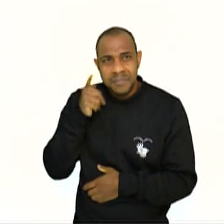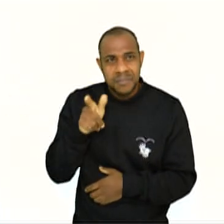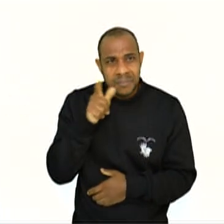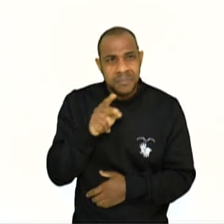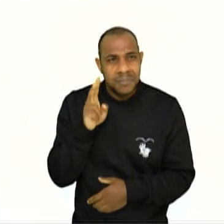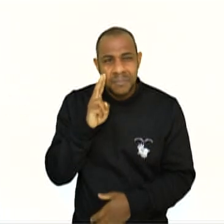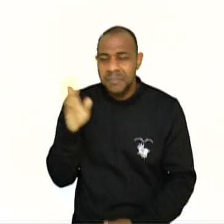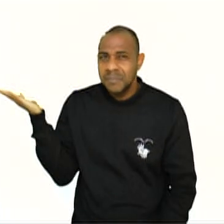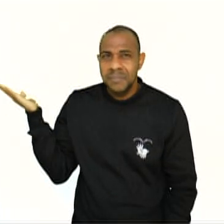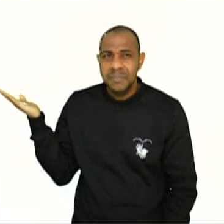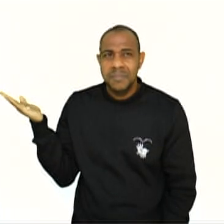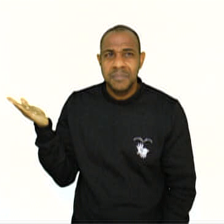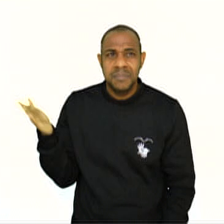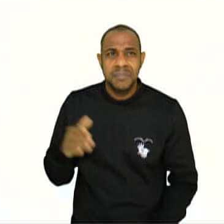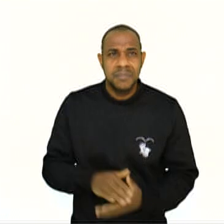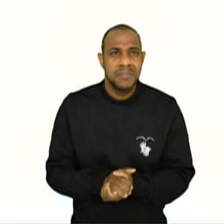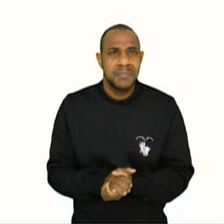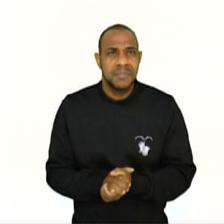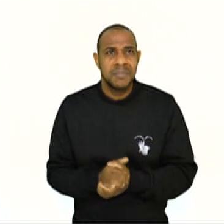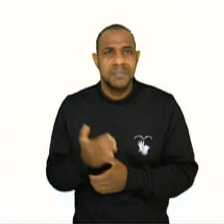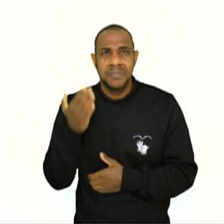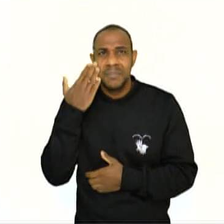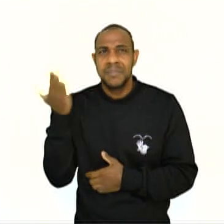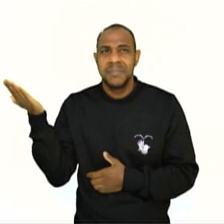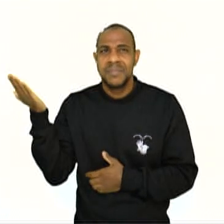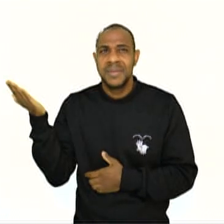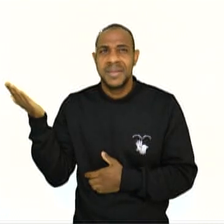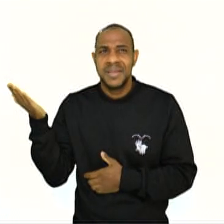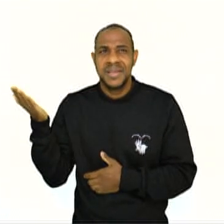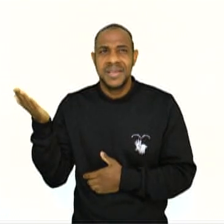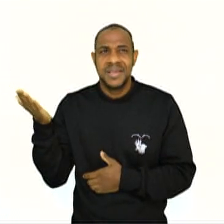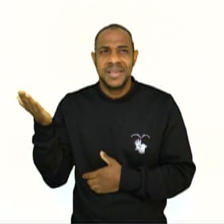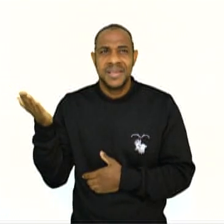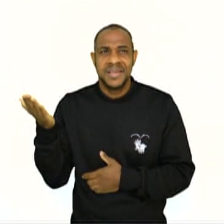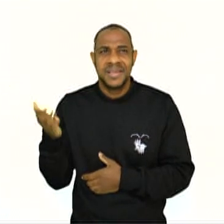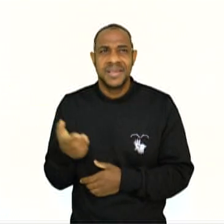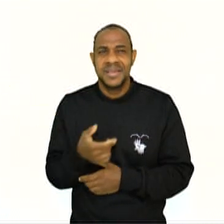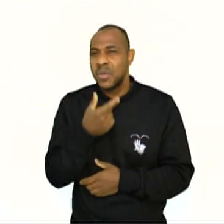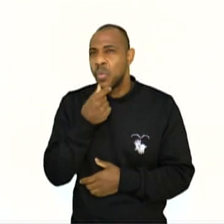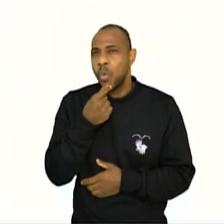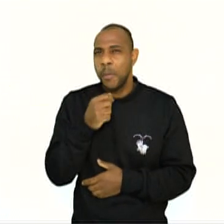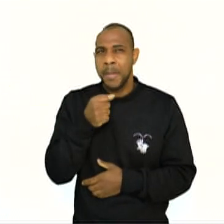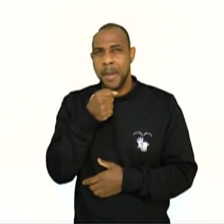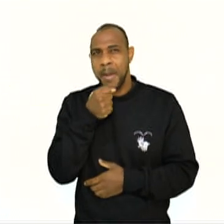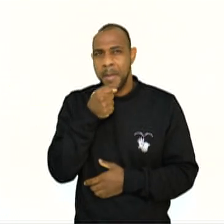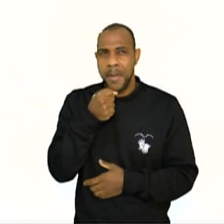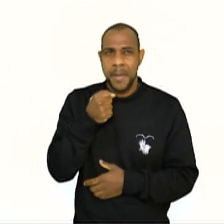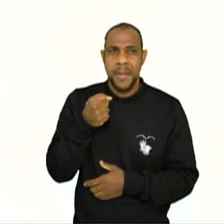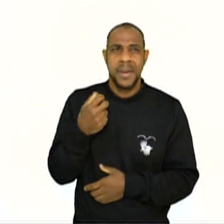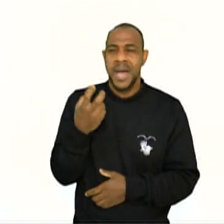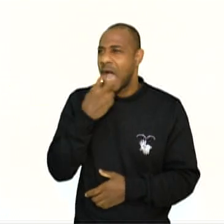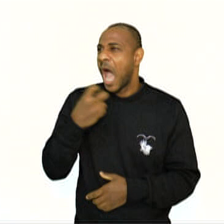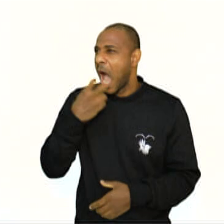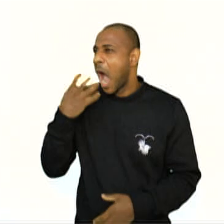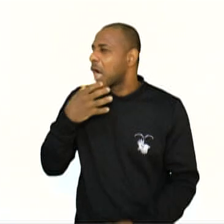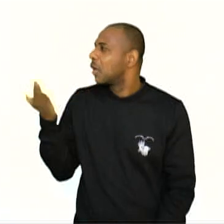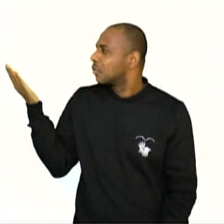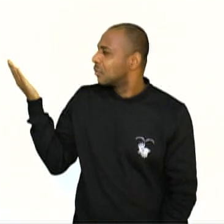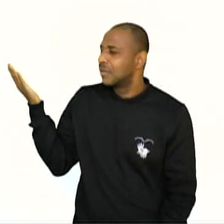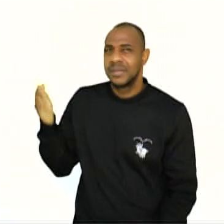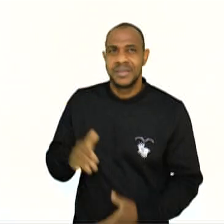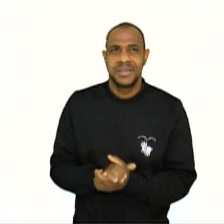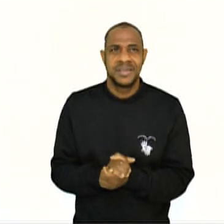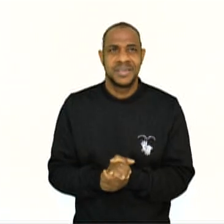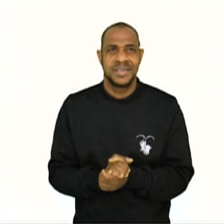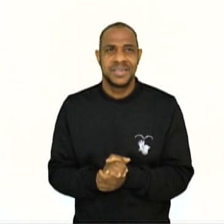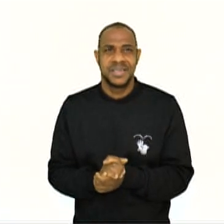fixar os olhos do lado direito, a capa do disco Chega de Saudade, do João Gilberto. A música Chega de Saudade é anterior a ele, a esse